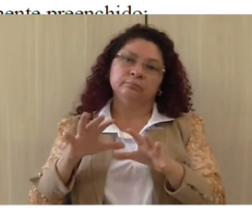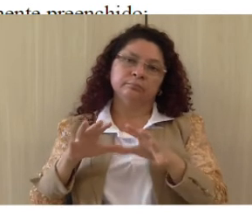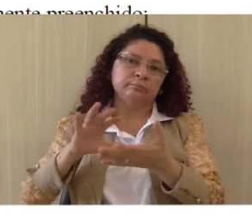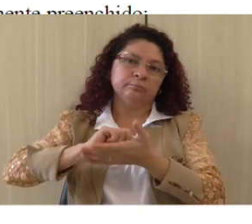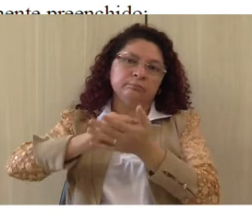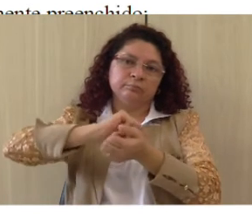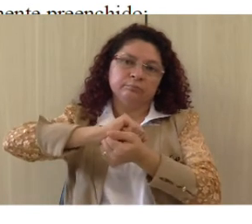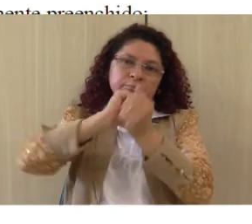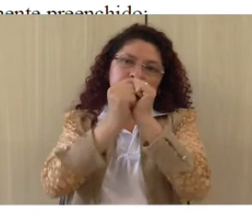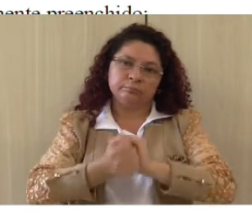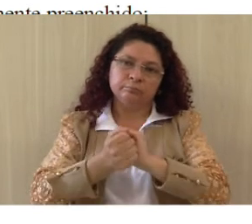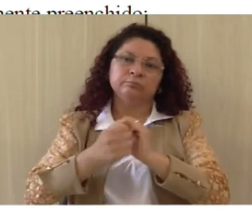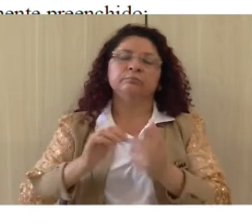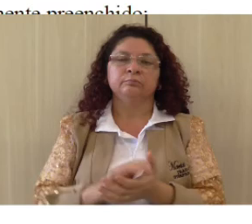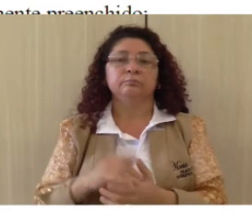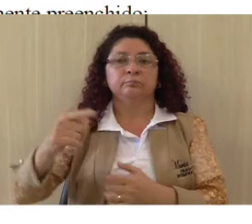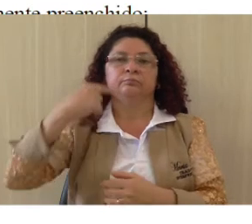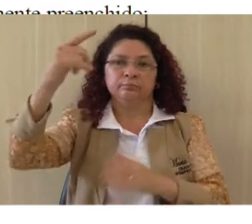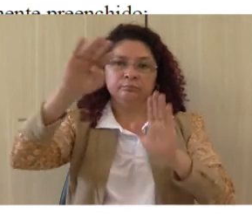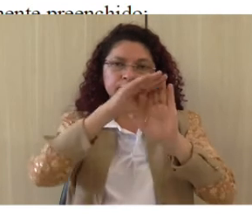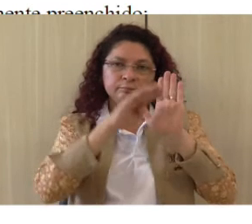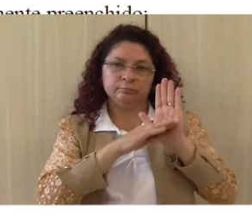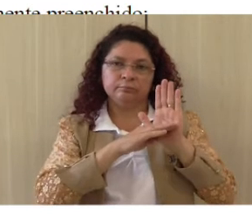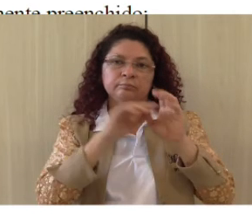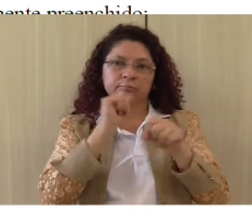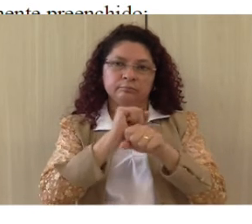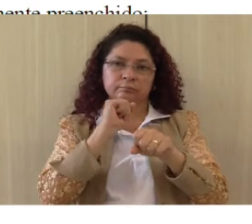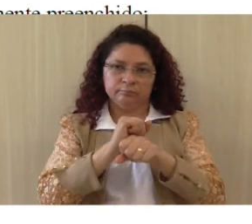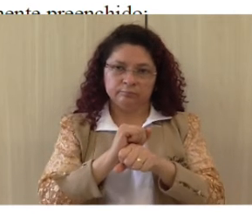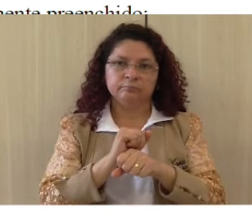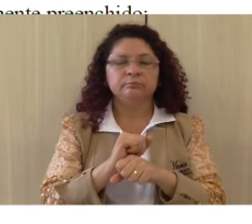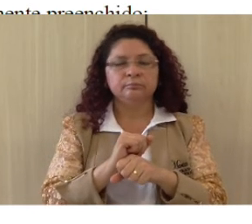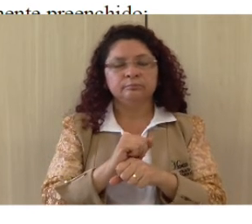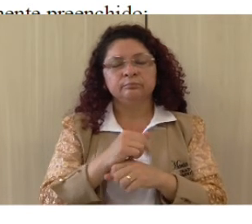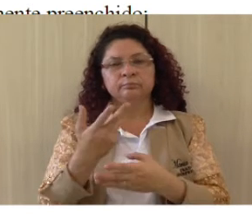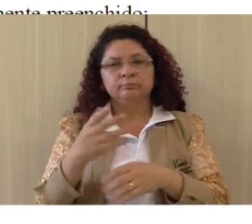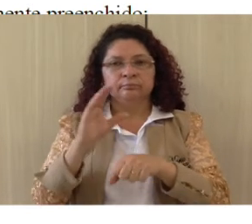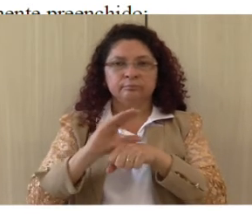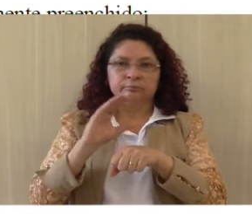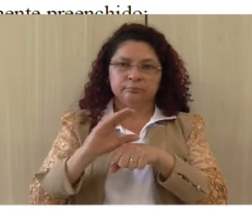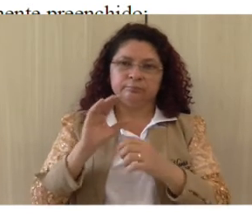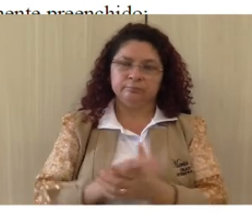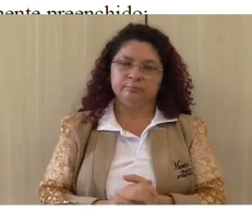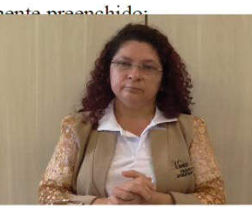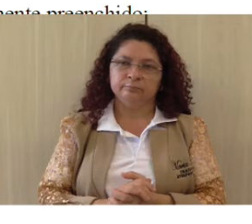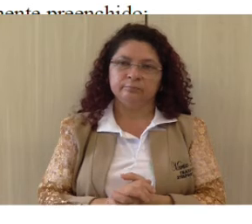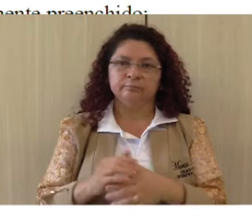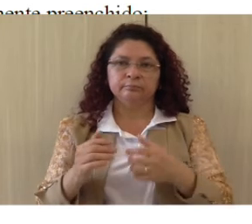cancelada, devendo ser chamado o próximo candidato da lista de espera, conforme curso e modalidade de concorrência.